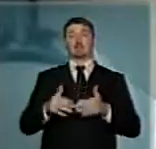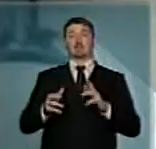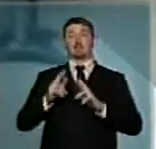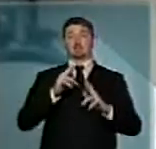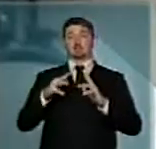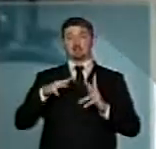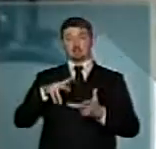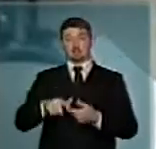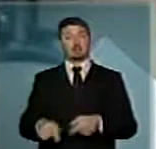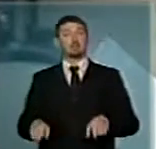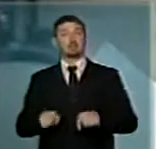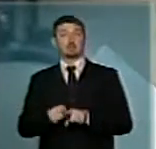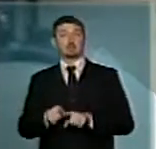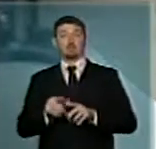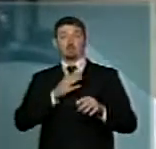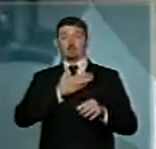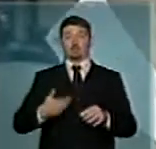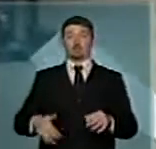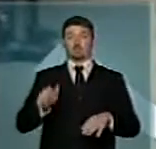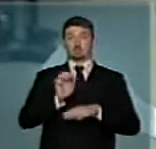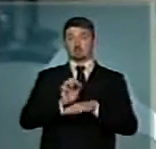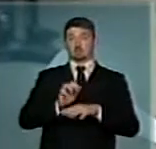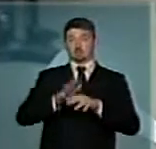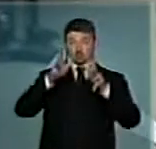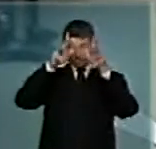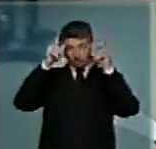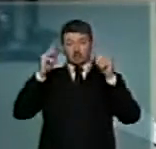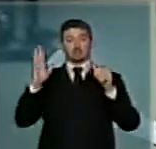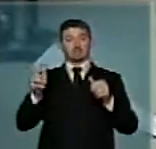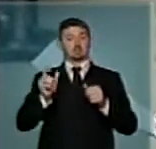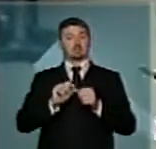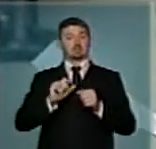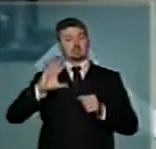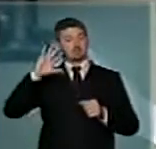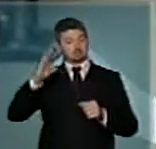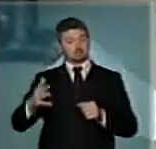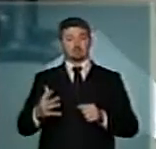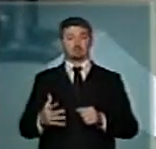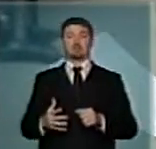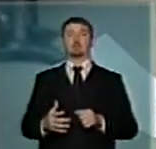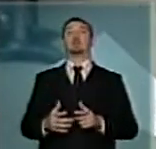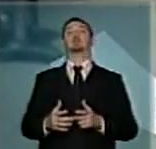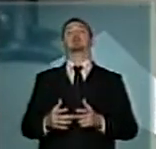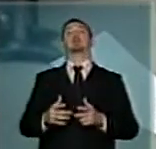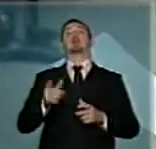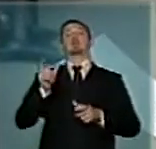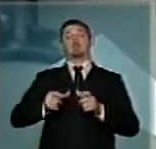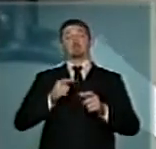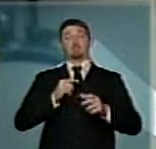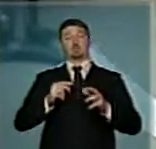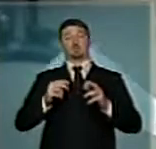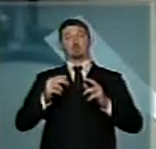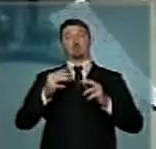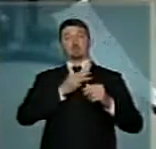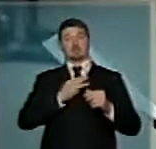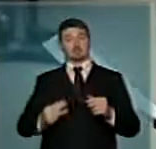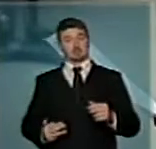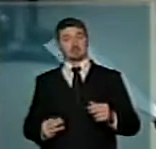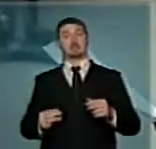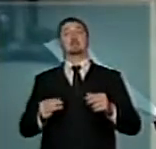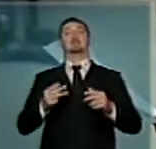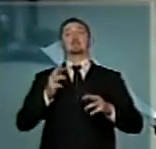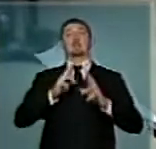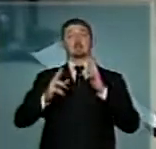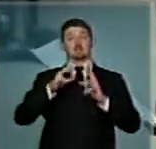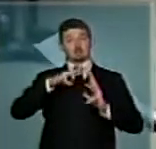o governo do Estado do Acre já está tomando providências e acionando o Ministério das Relações Exteriores e ao Ministério